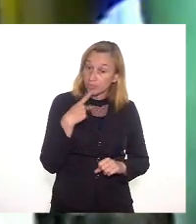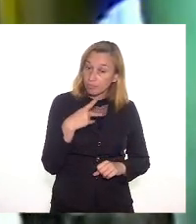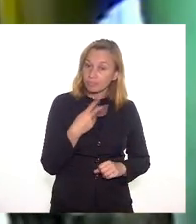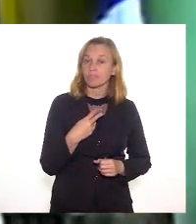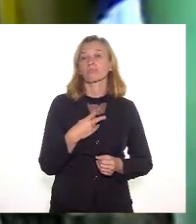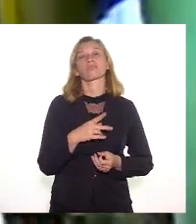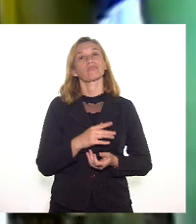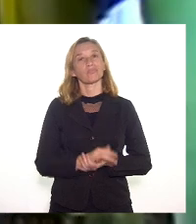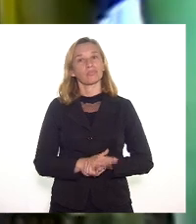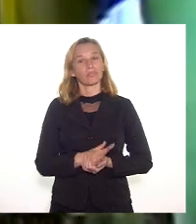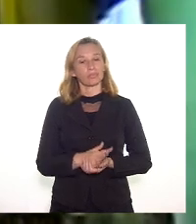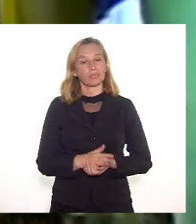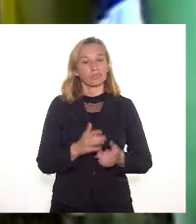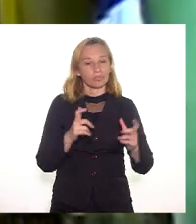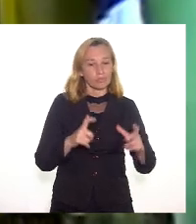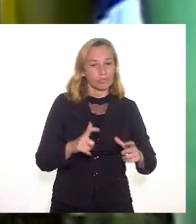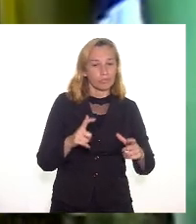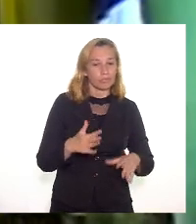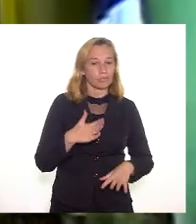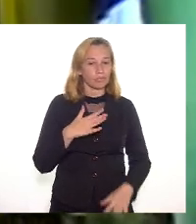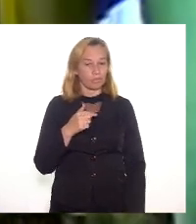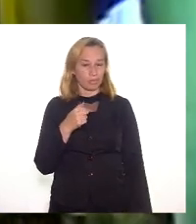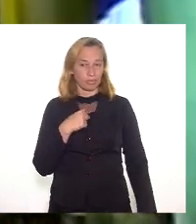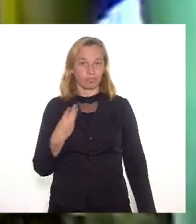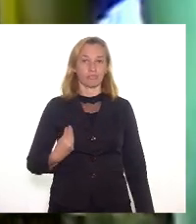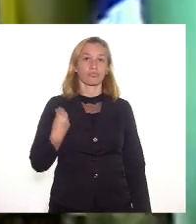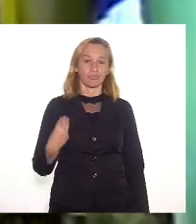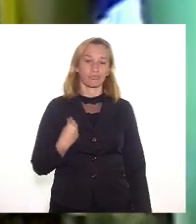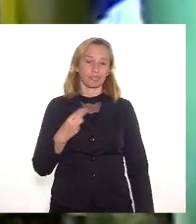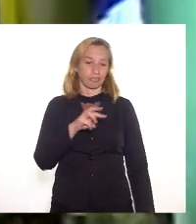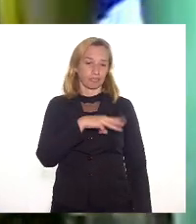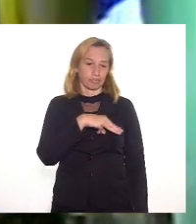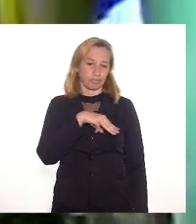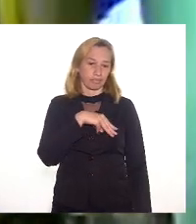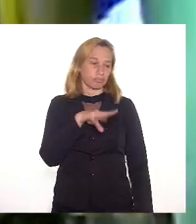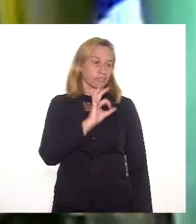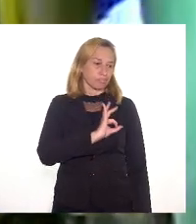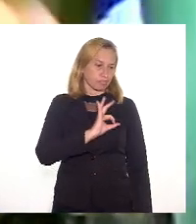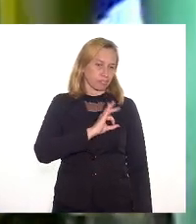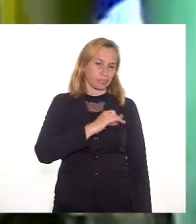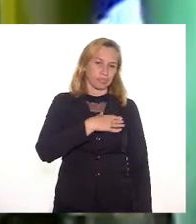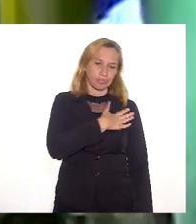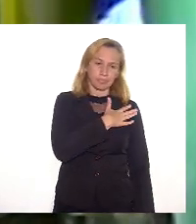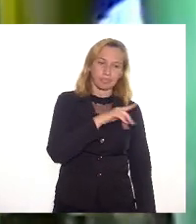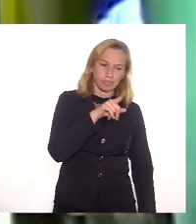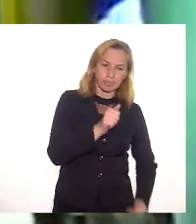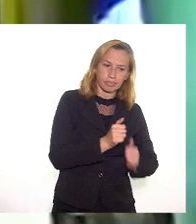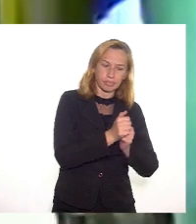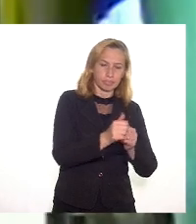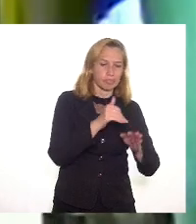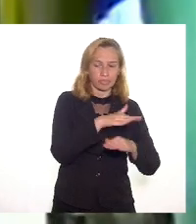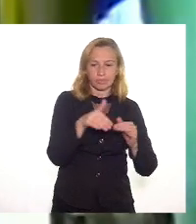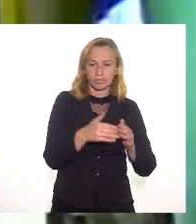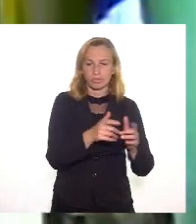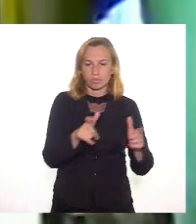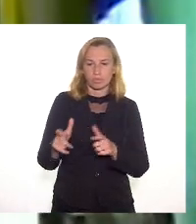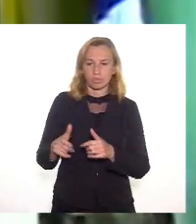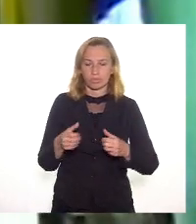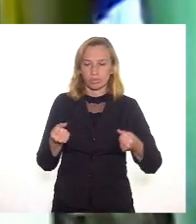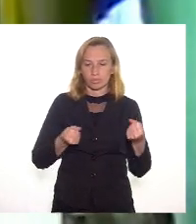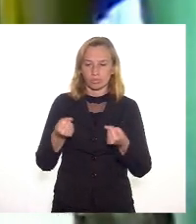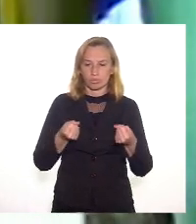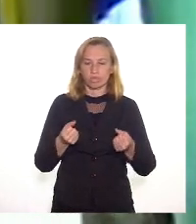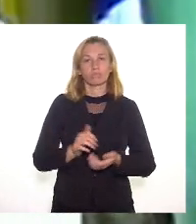distrito, que é Madureira. A polícia militar está em todo segmento com seu carrinho parado.